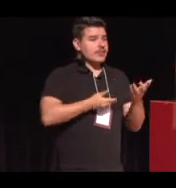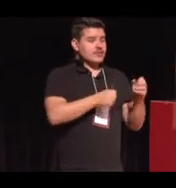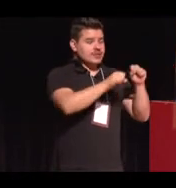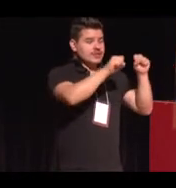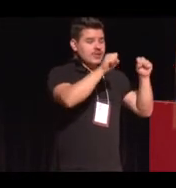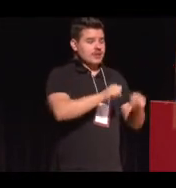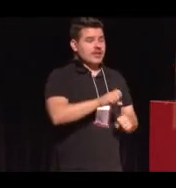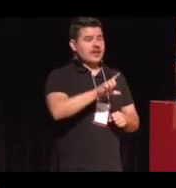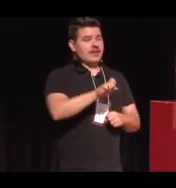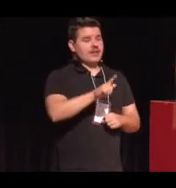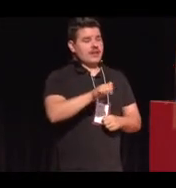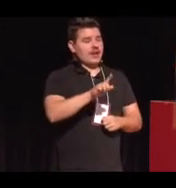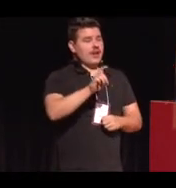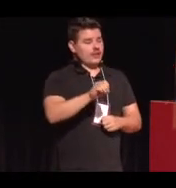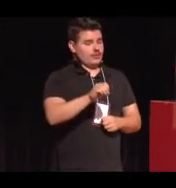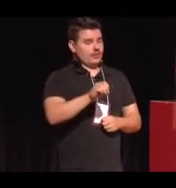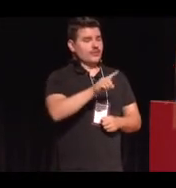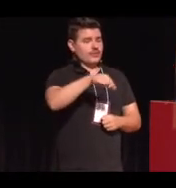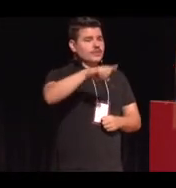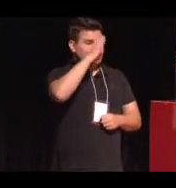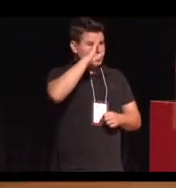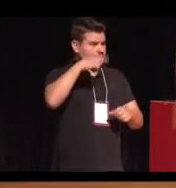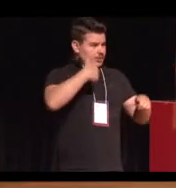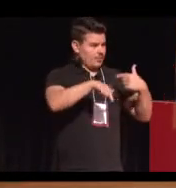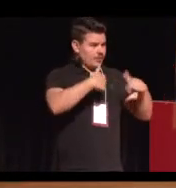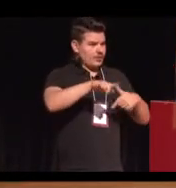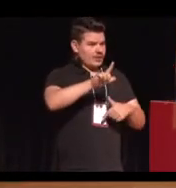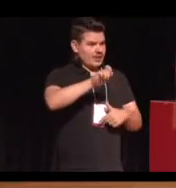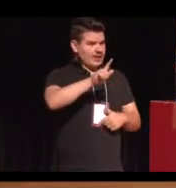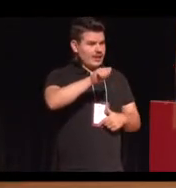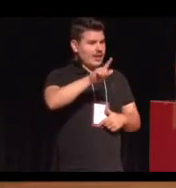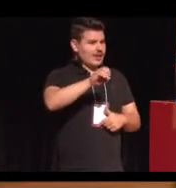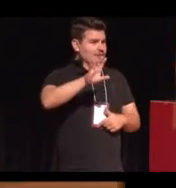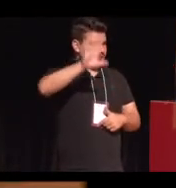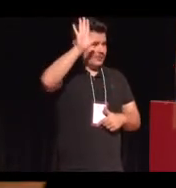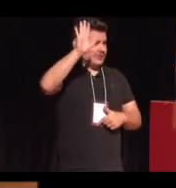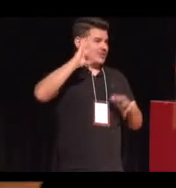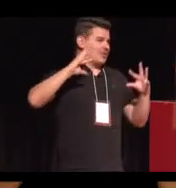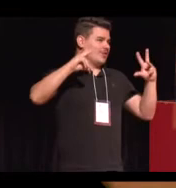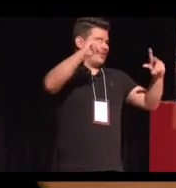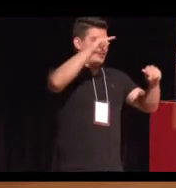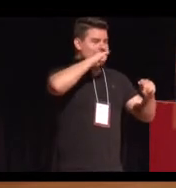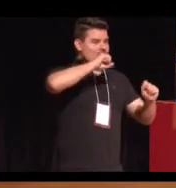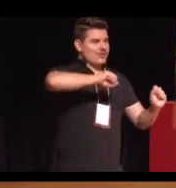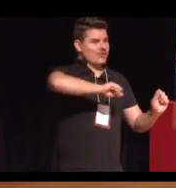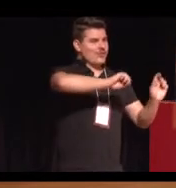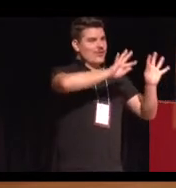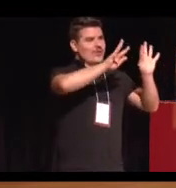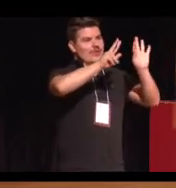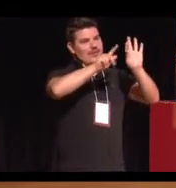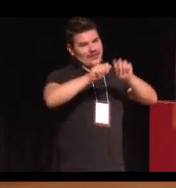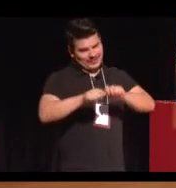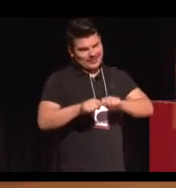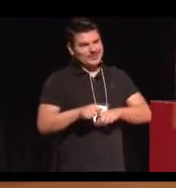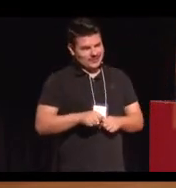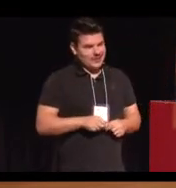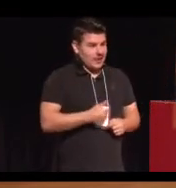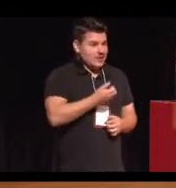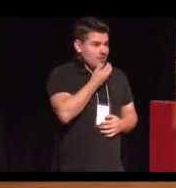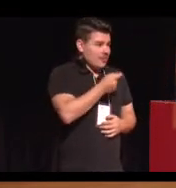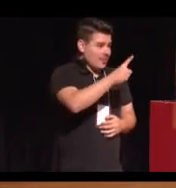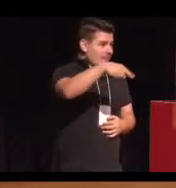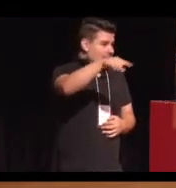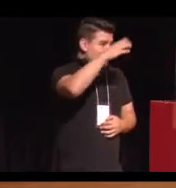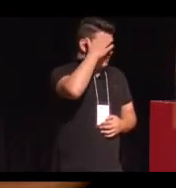legado. Quem aqui já trabalhou com legado? Eu vi quase um ola. Isso é bom. Vocês sabem o que